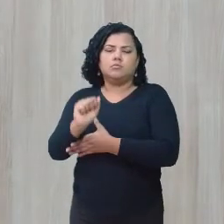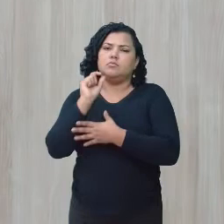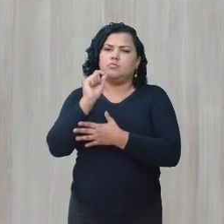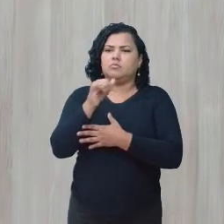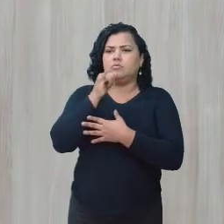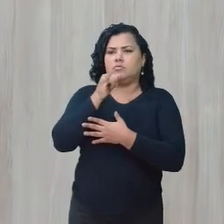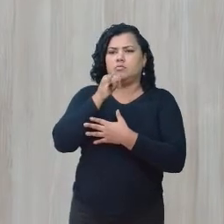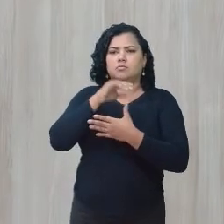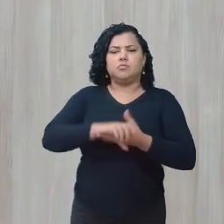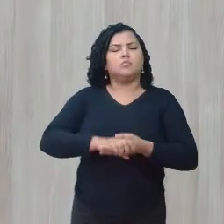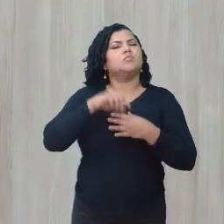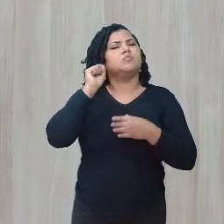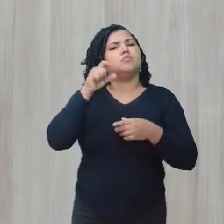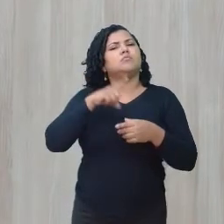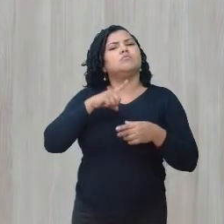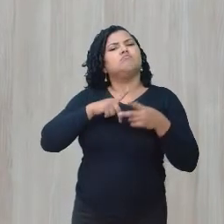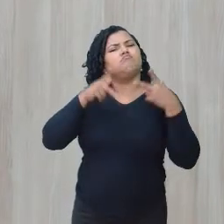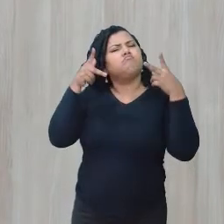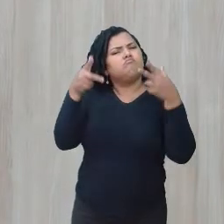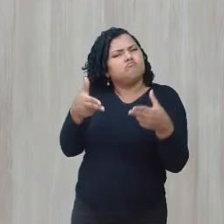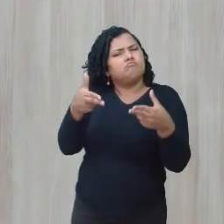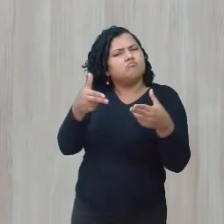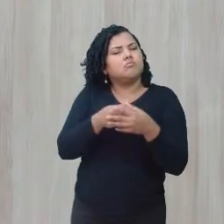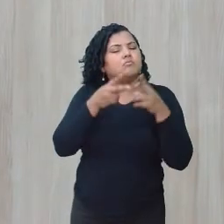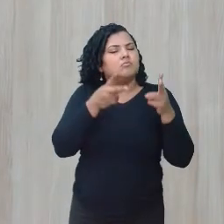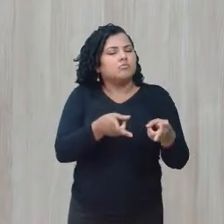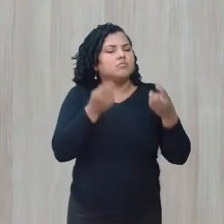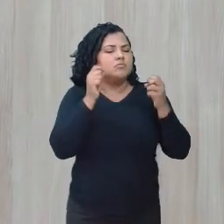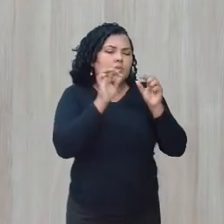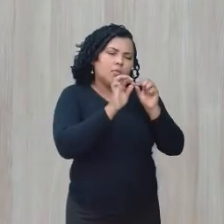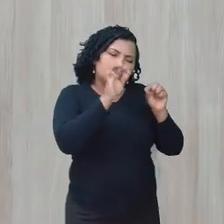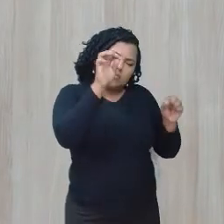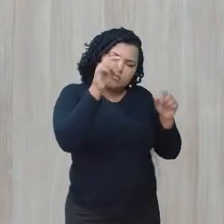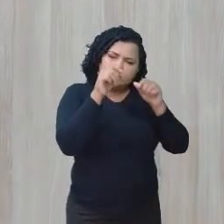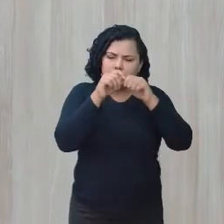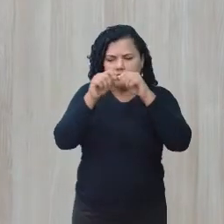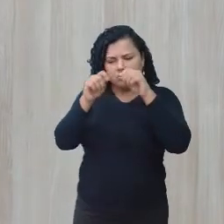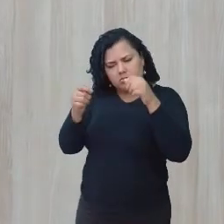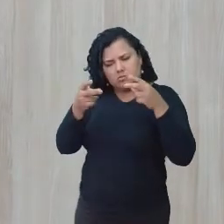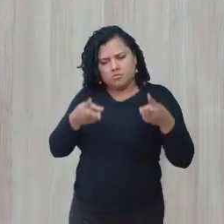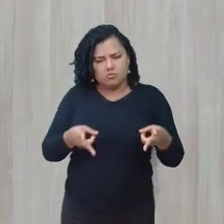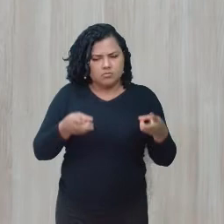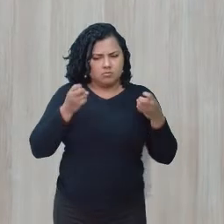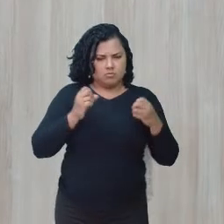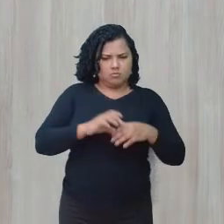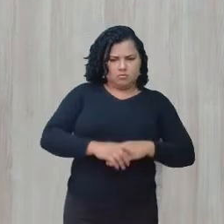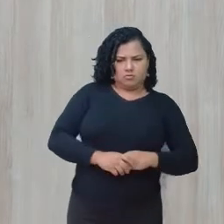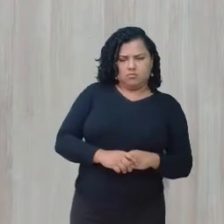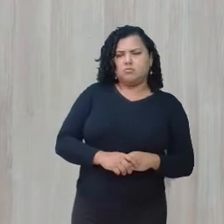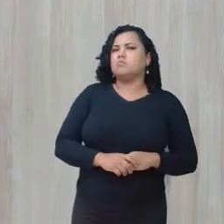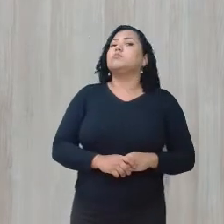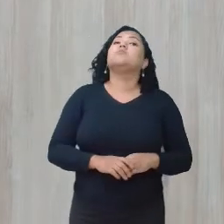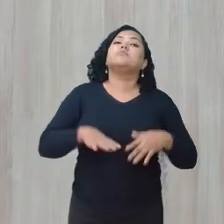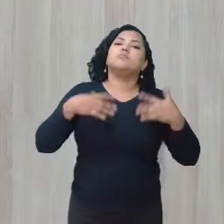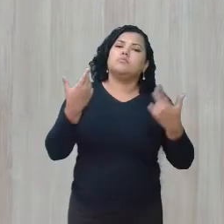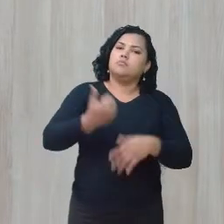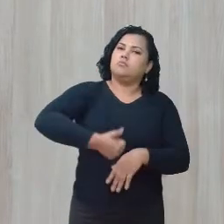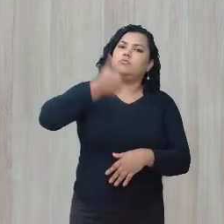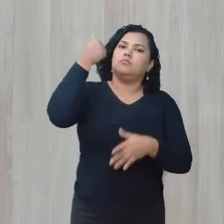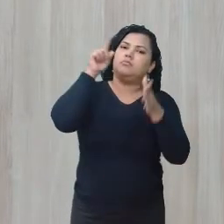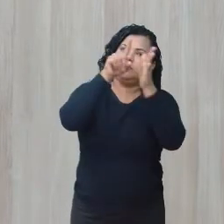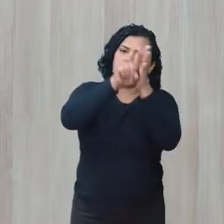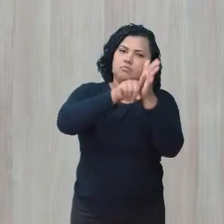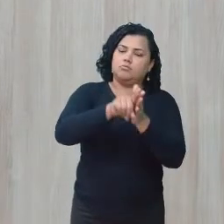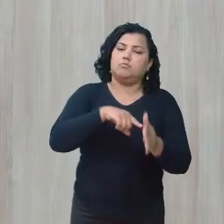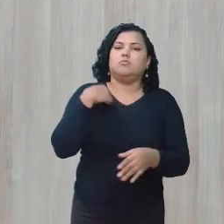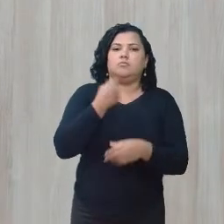às dimensões, a gente viu que olhar lado a lado, olhar ângulo a ângulo, é a primeira investigação